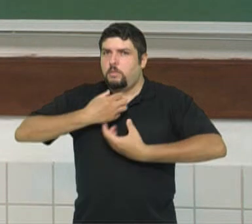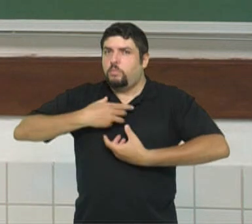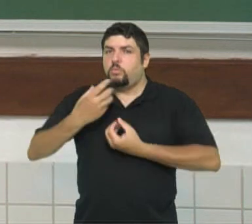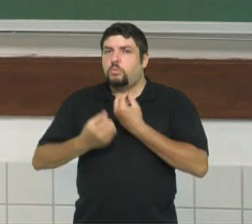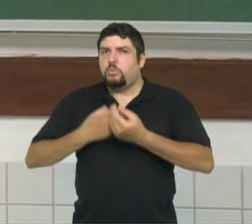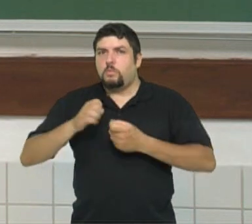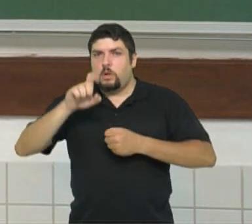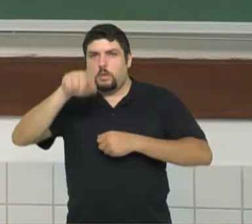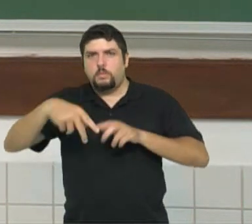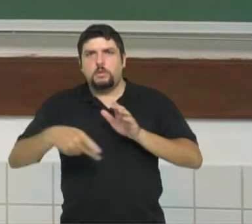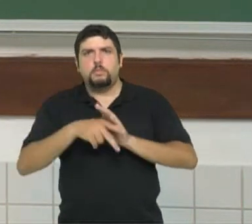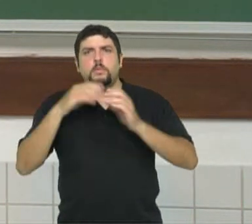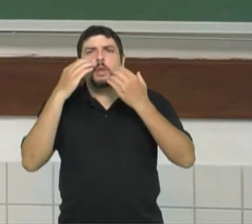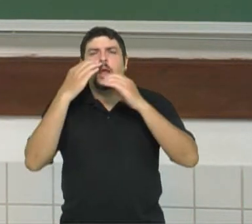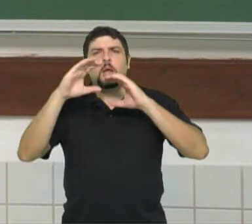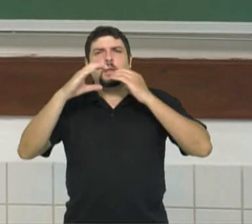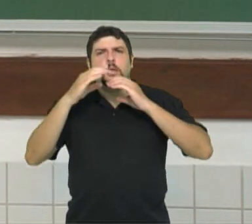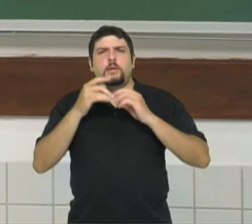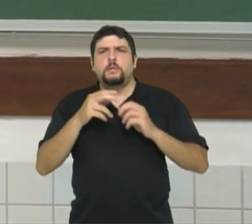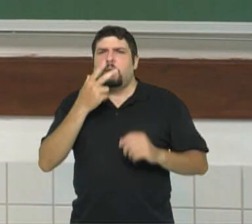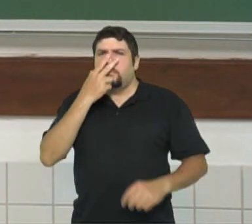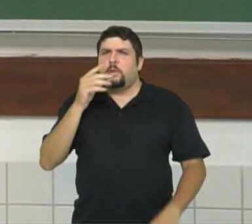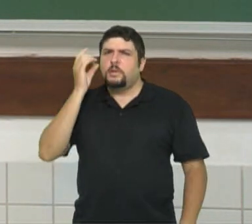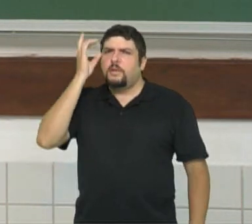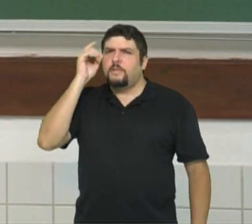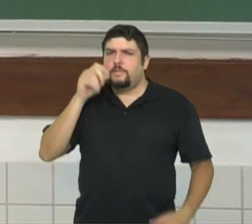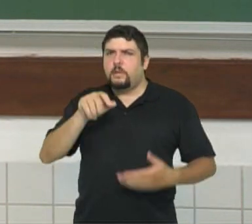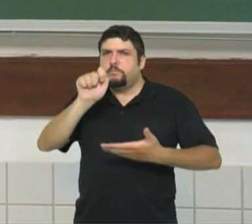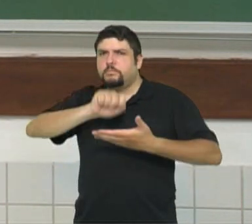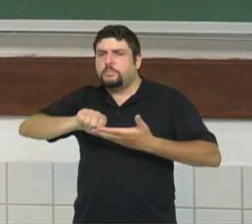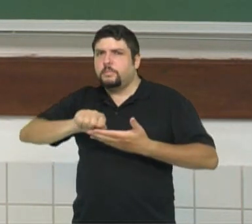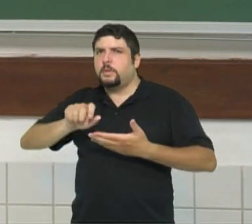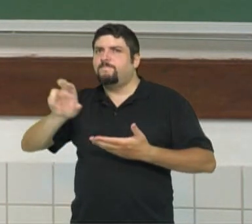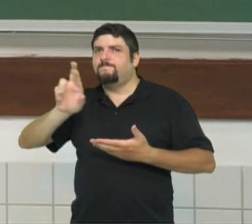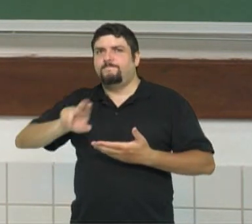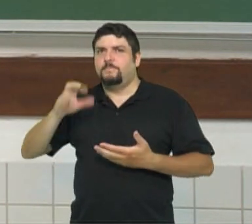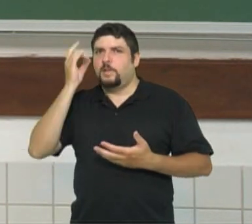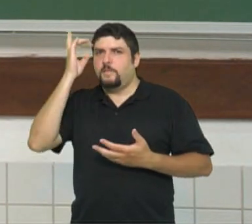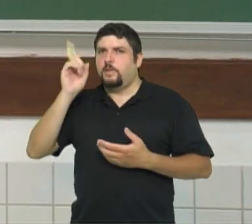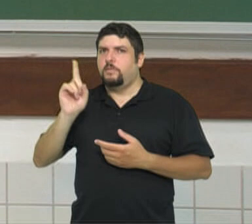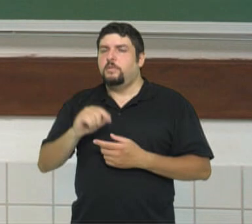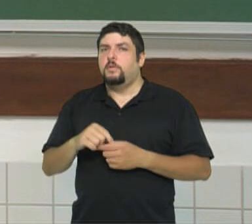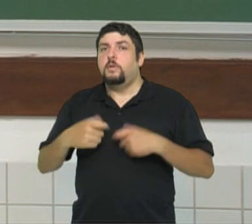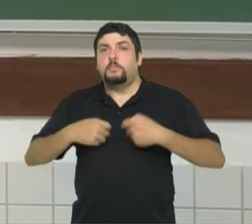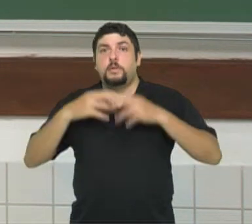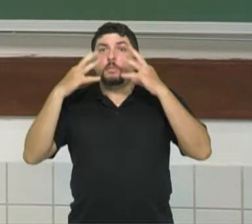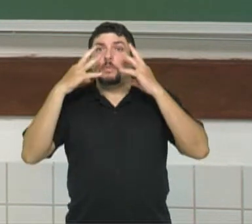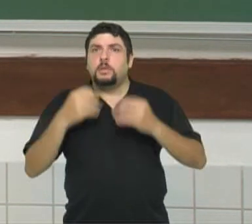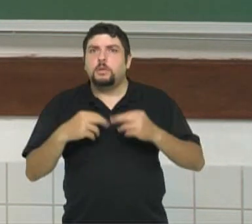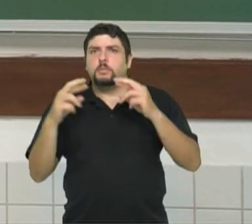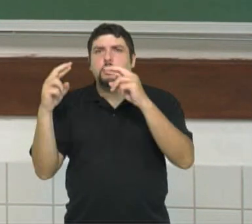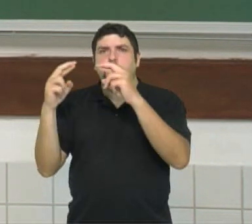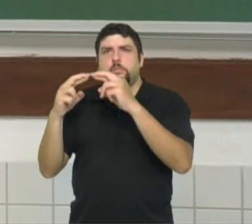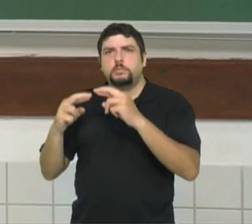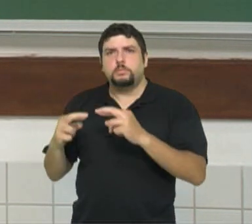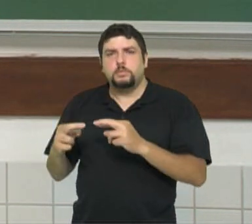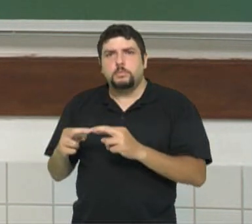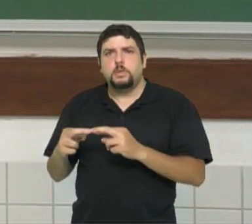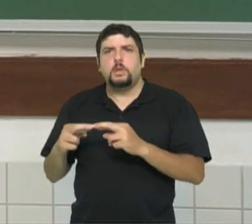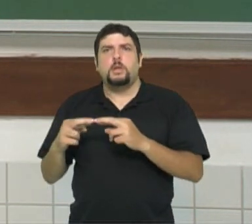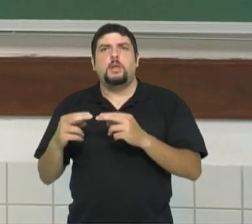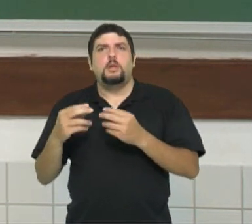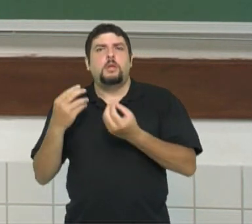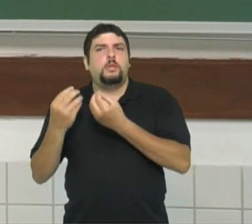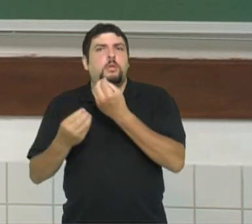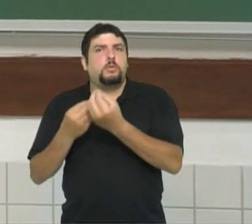serem cantadas. E parece muito fácil escrever um soneto, mas não é tão fácil assim. Tem que prestar atenção nas rimas, na tonicidade, né, sílabas